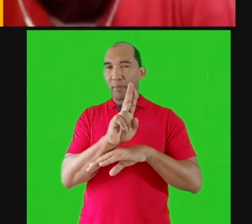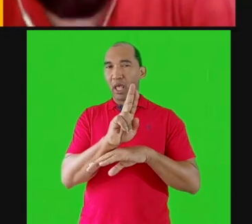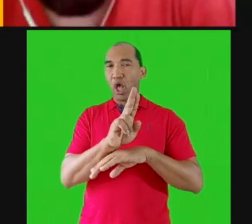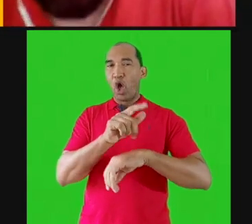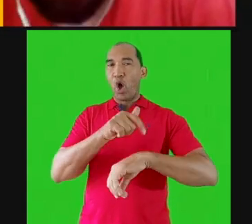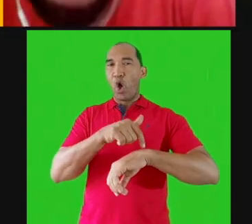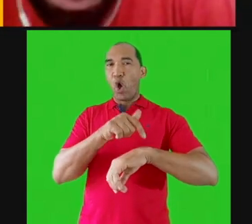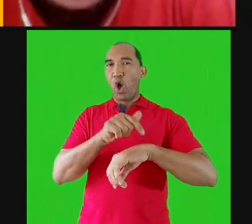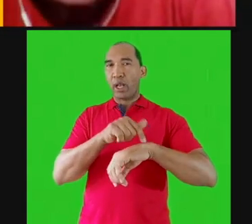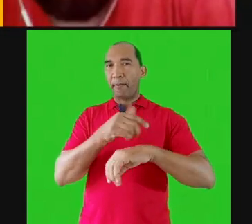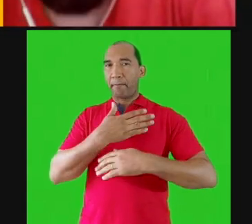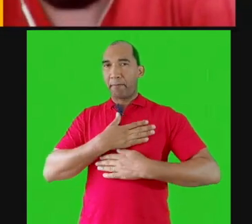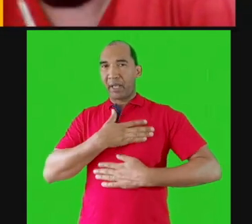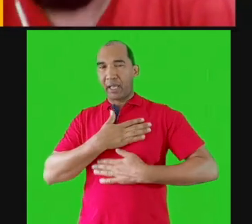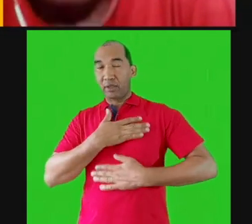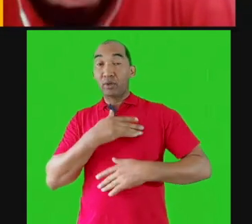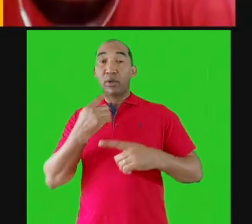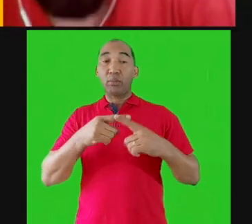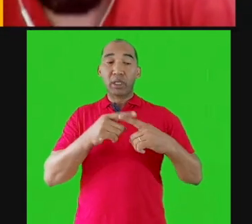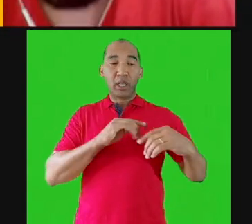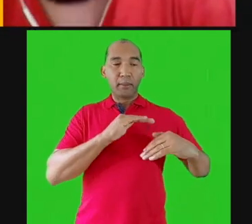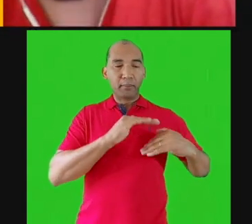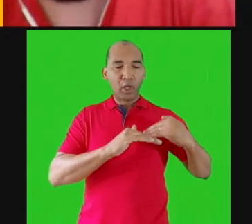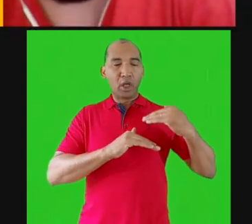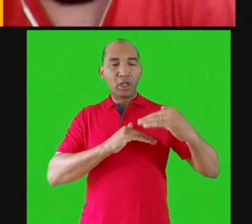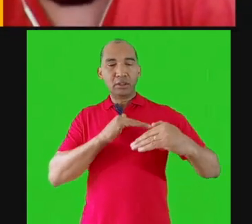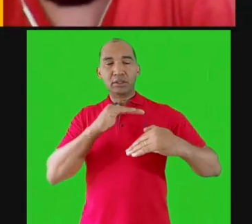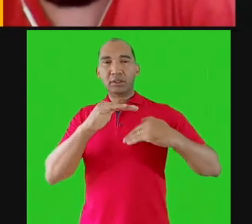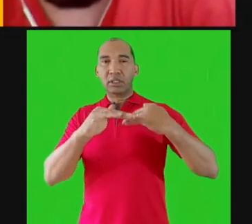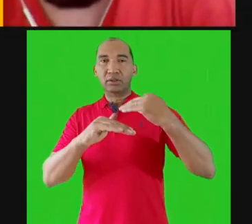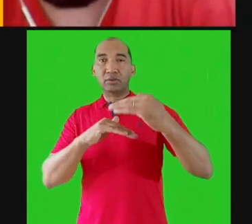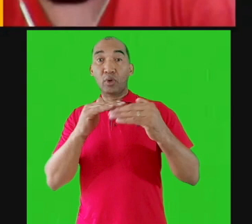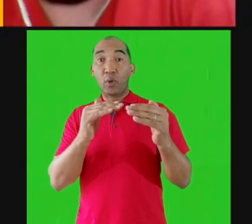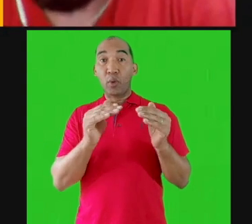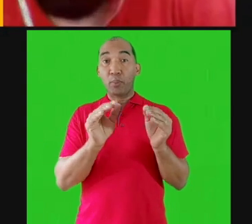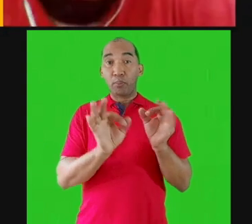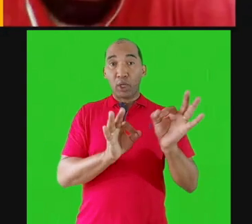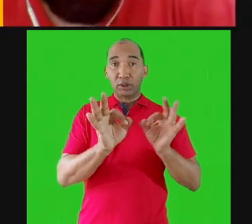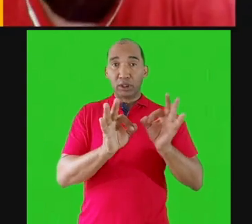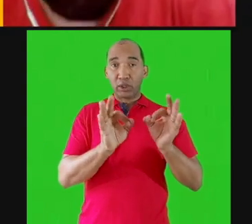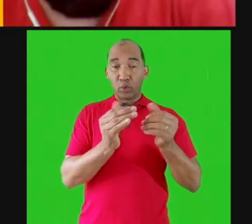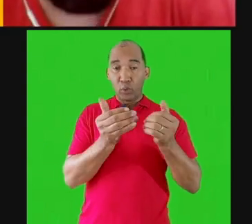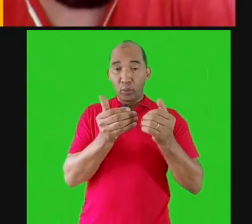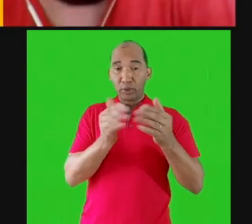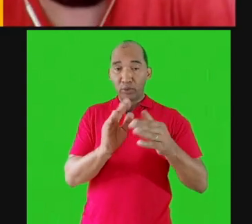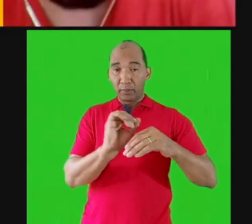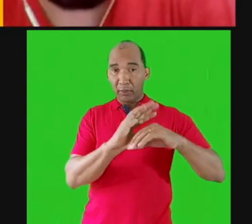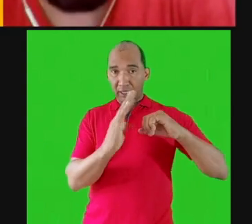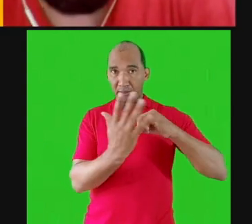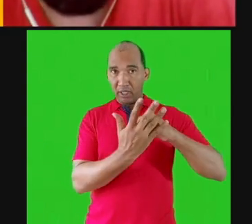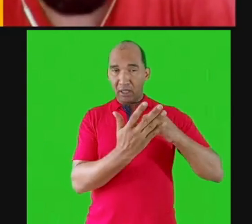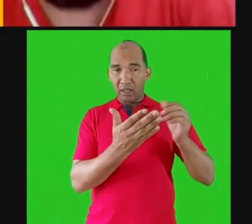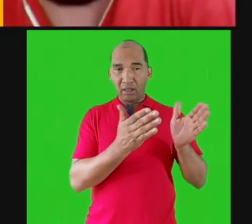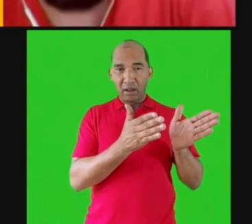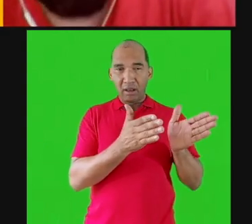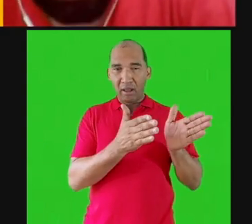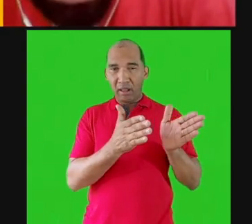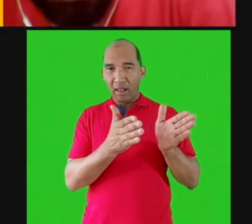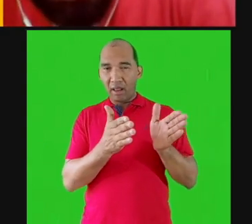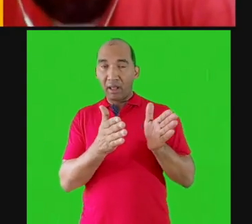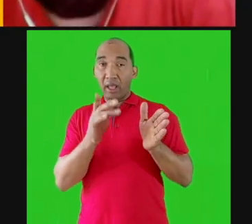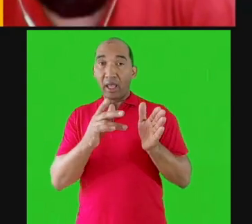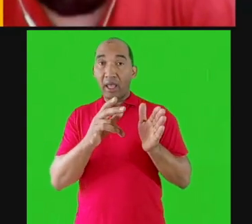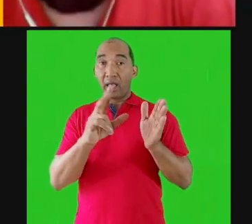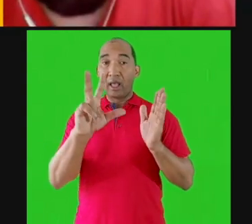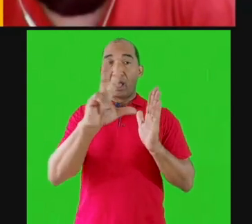Banho, porque é processo, é fruto de um projeto que começou em meio a essa pandemia, que foi um curso de formação